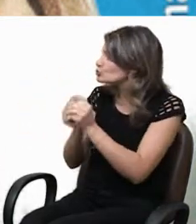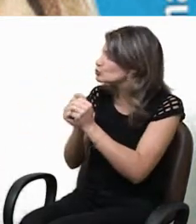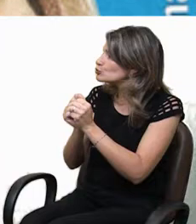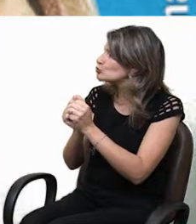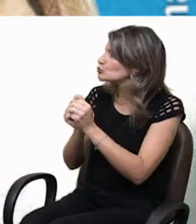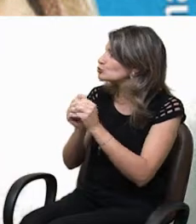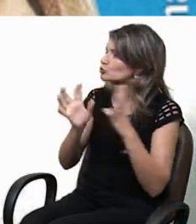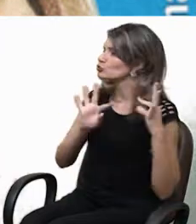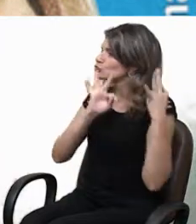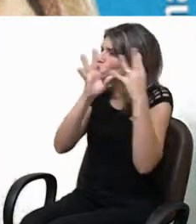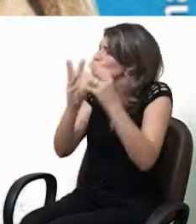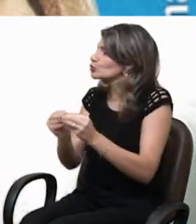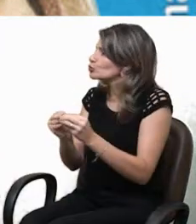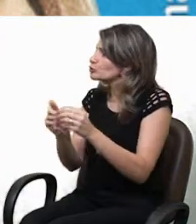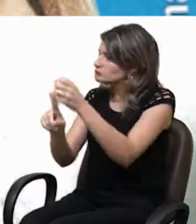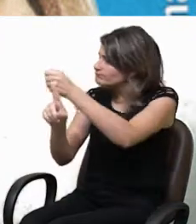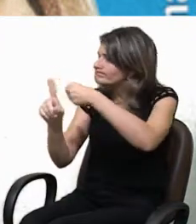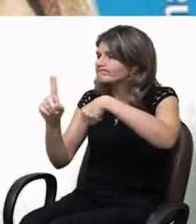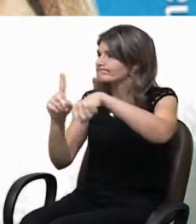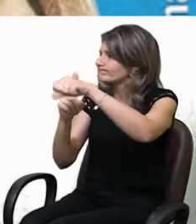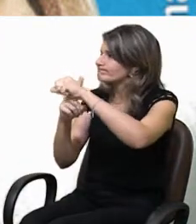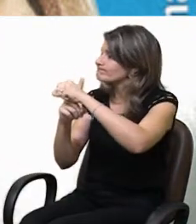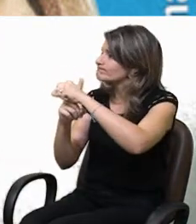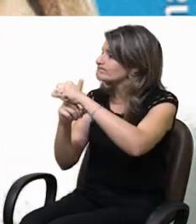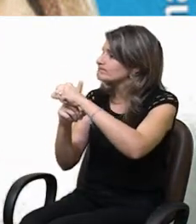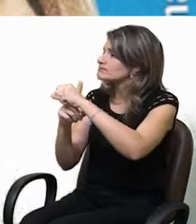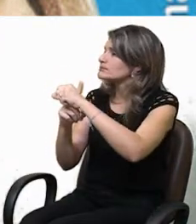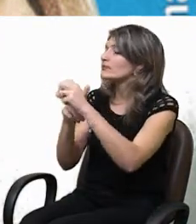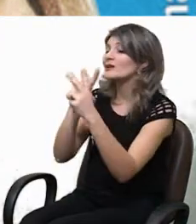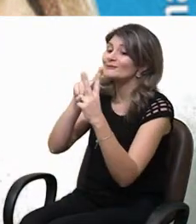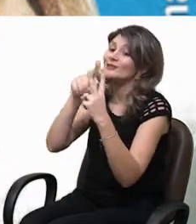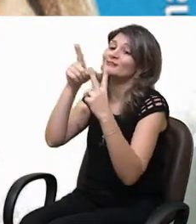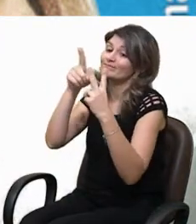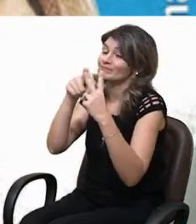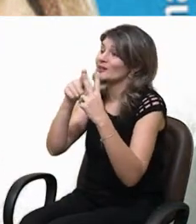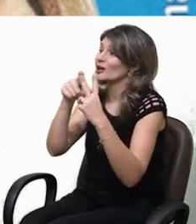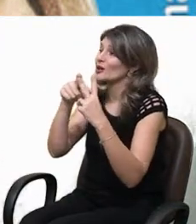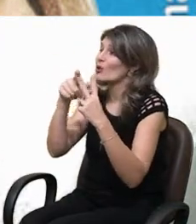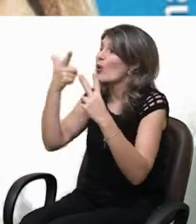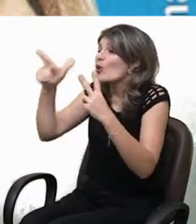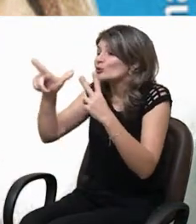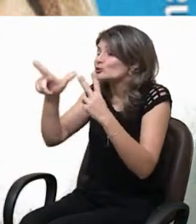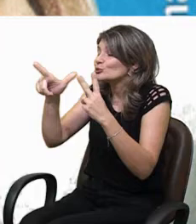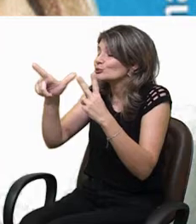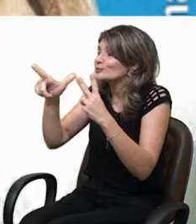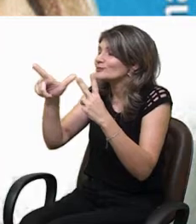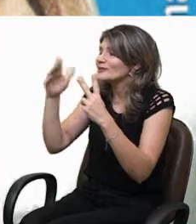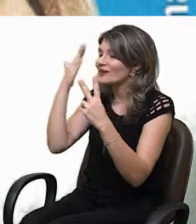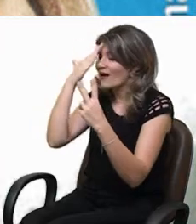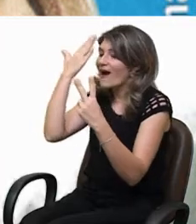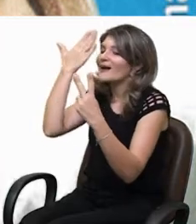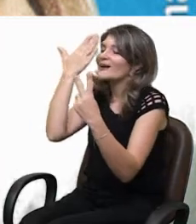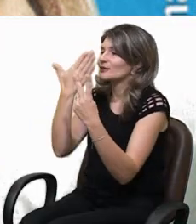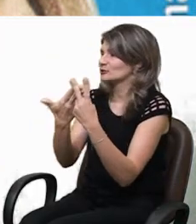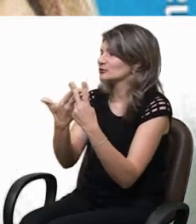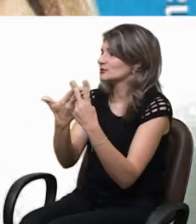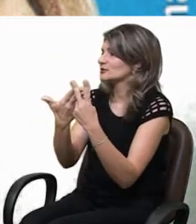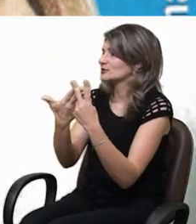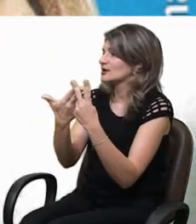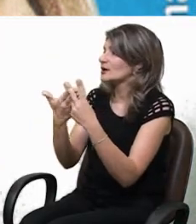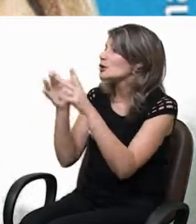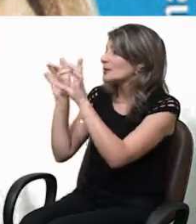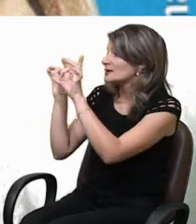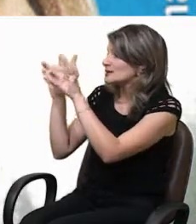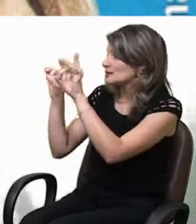surda, inseri-la num ambiente para que ela seja incluída, né, para que ela participe com o restante da